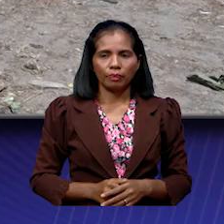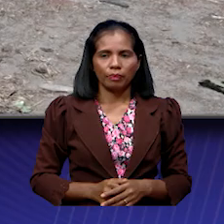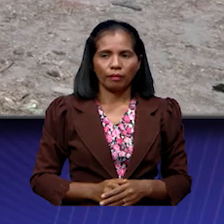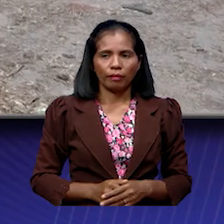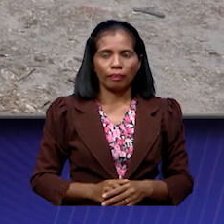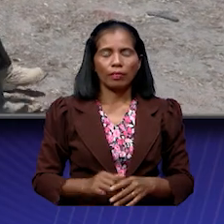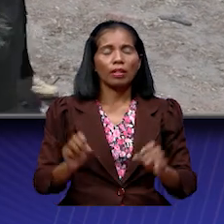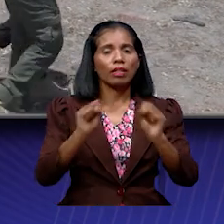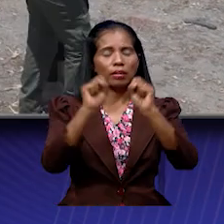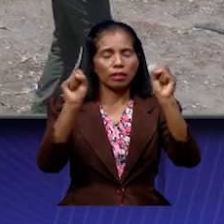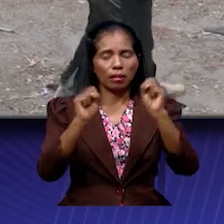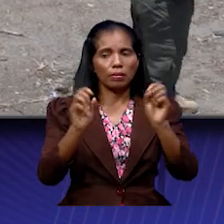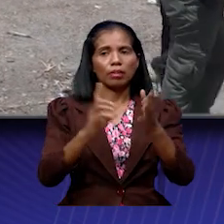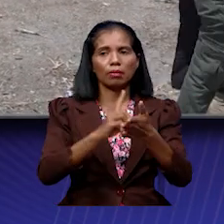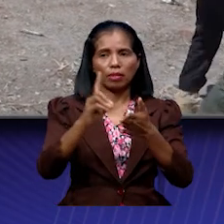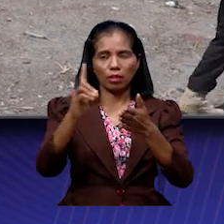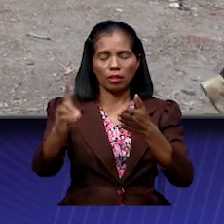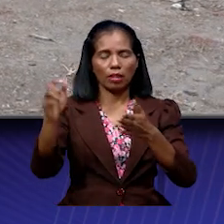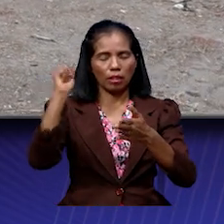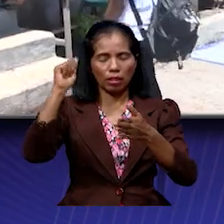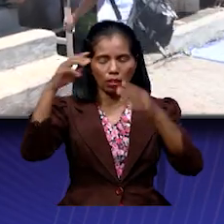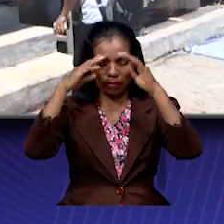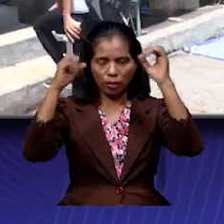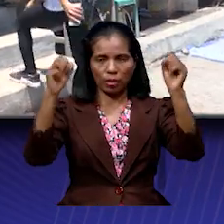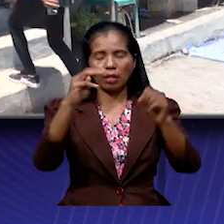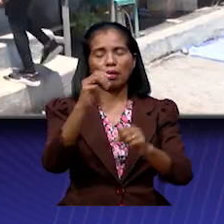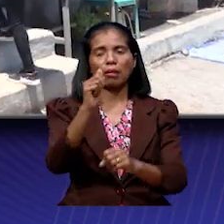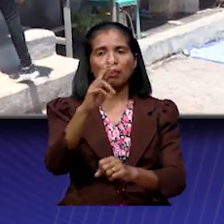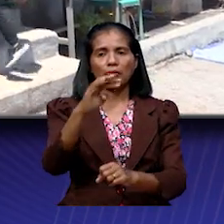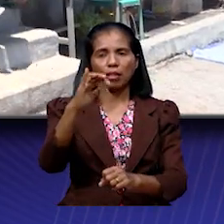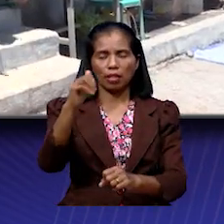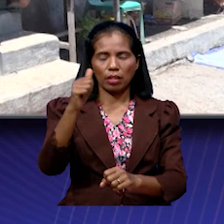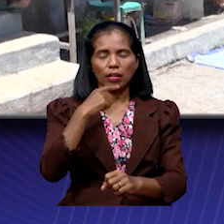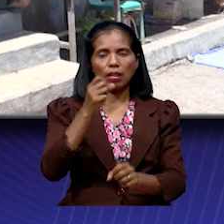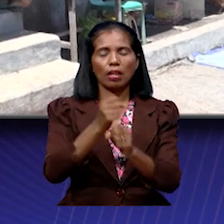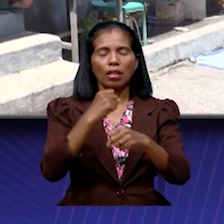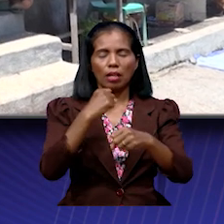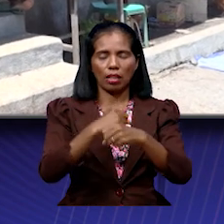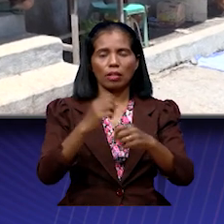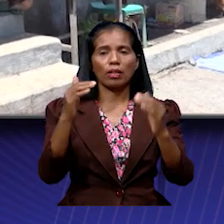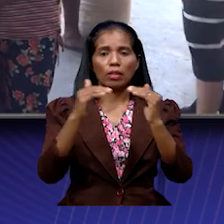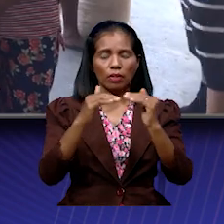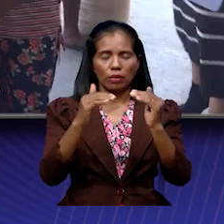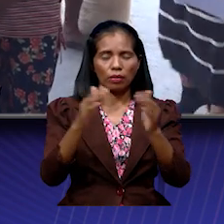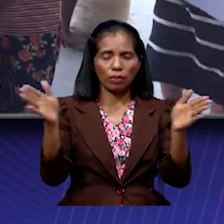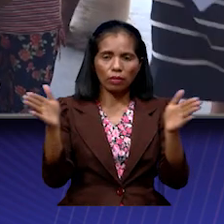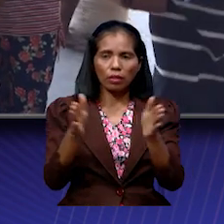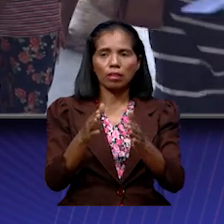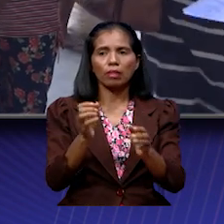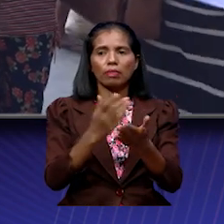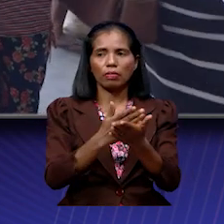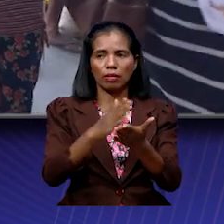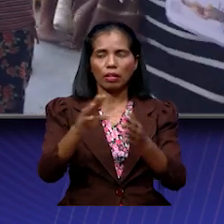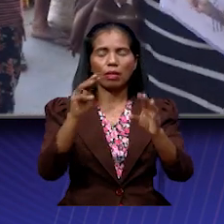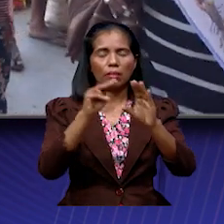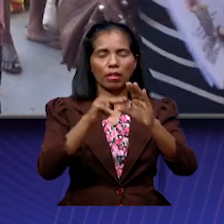Sábado semana ne candidato presidente República Maria Ângela Freitas da Silva halau mini campanha no faje brosura e mercado